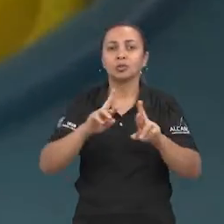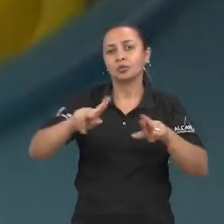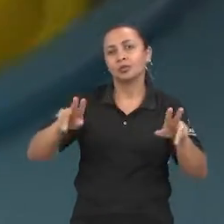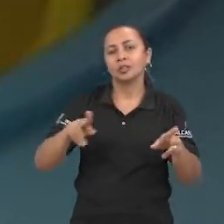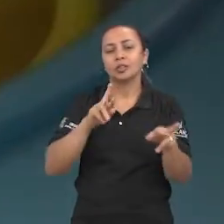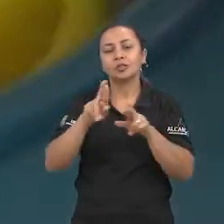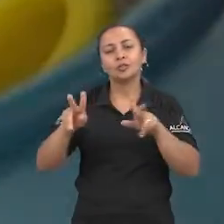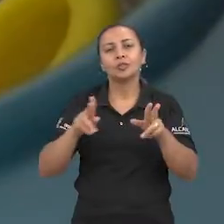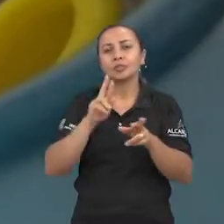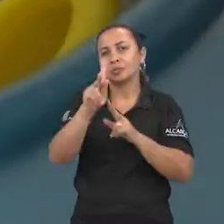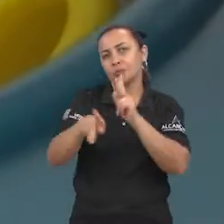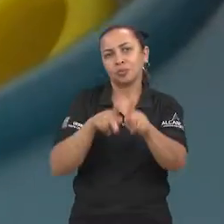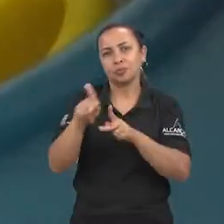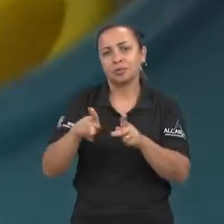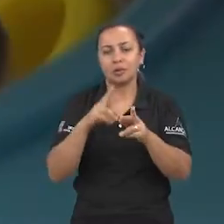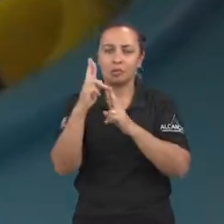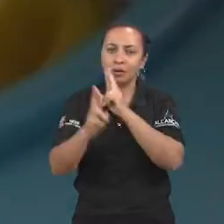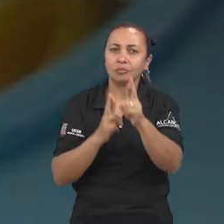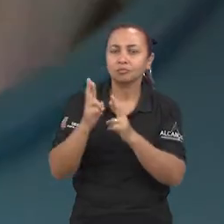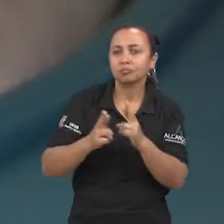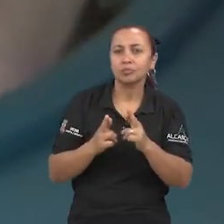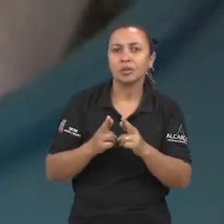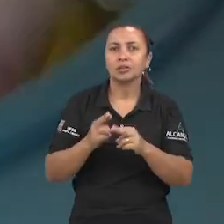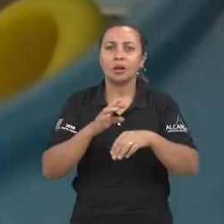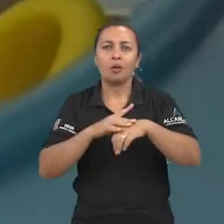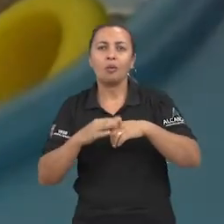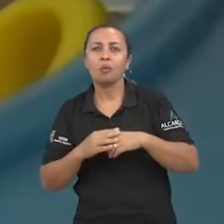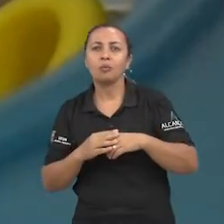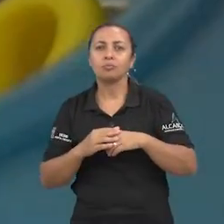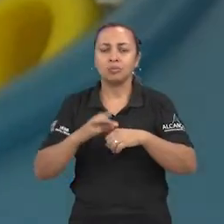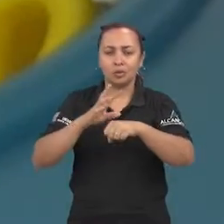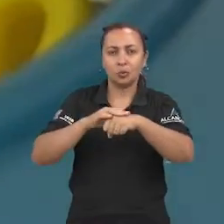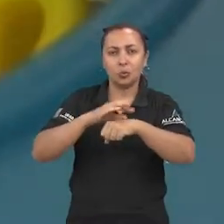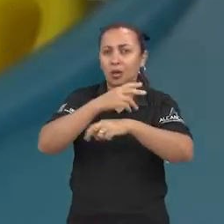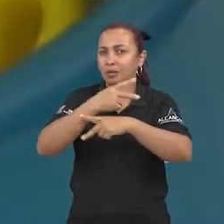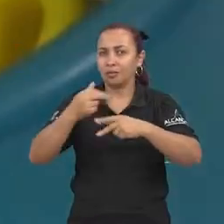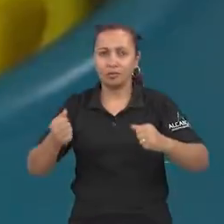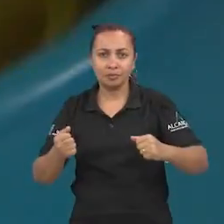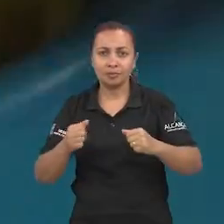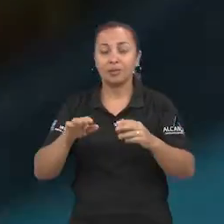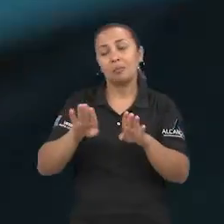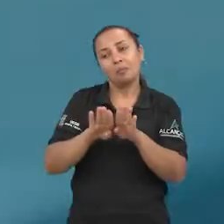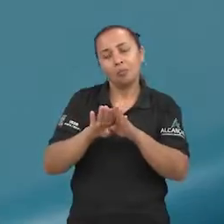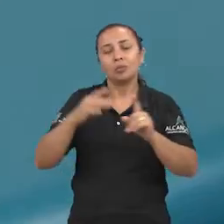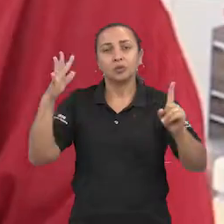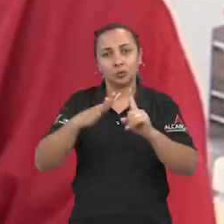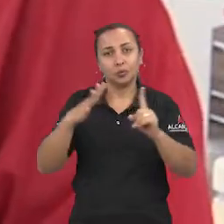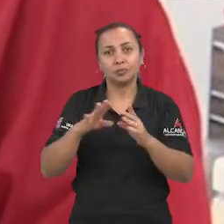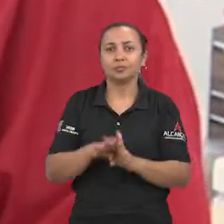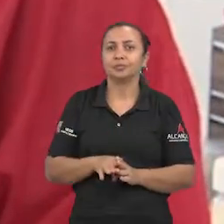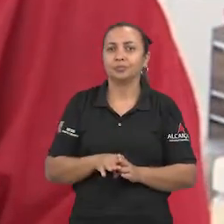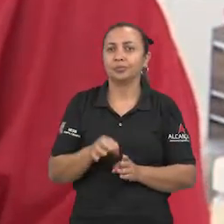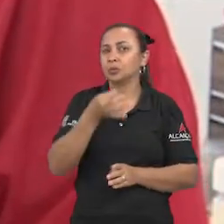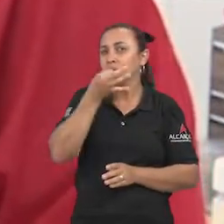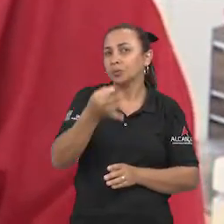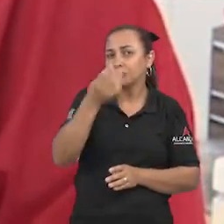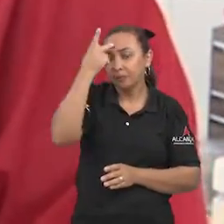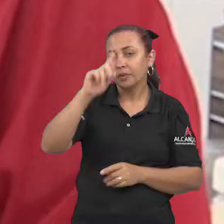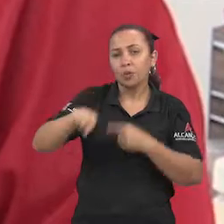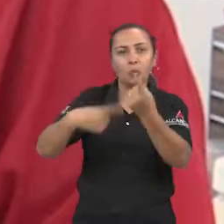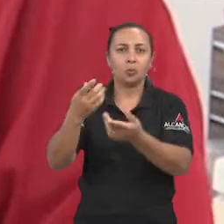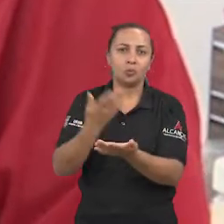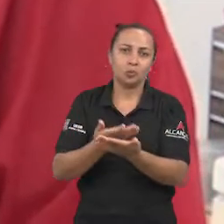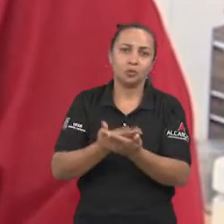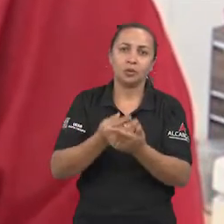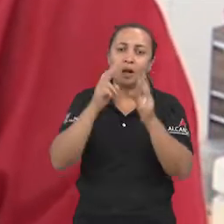etnia, comorbidades, então pode ter interferido. Então fica de sugestão para os próximos estudos que avaliem um tempo maior e que